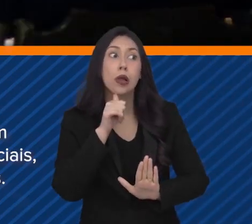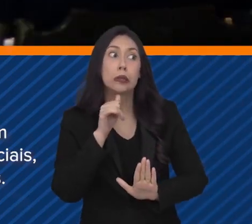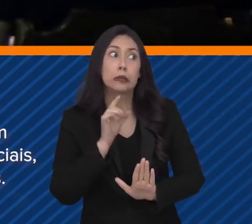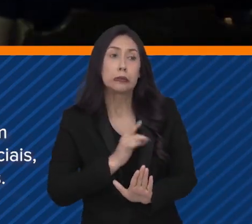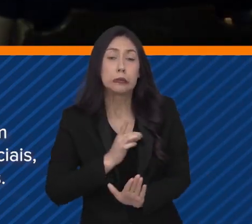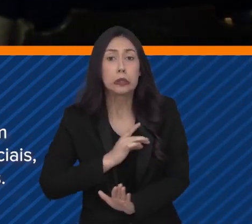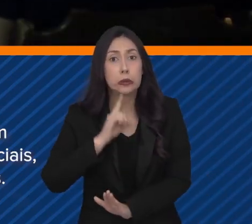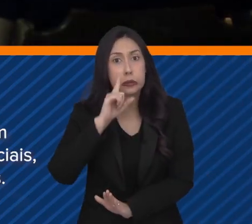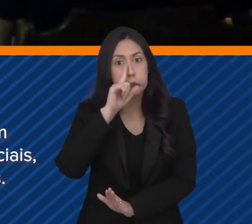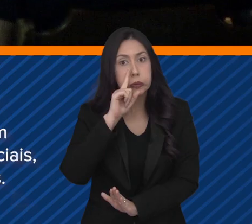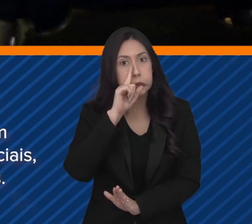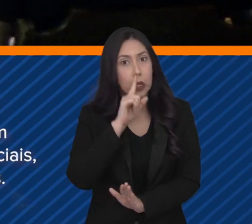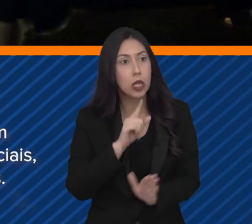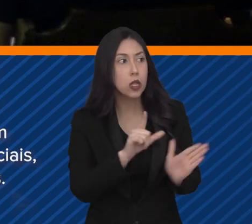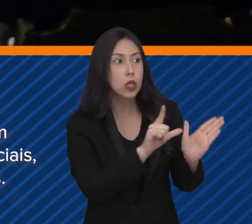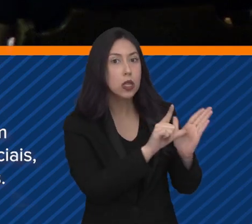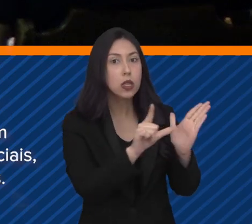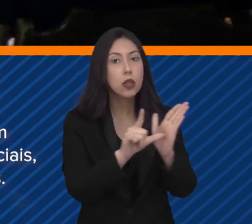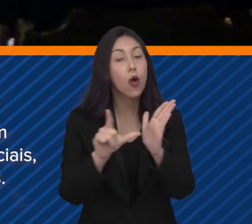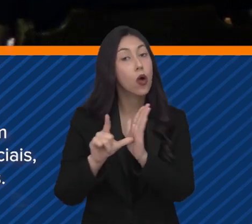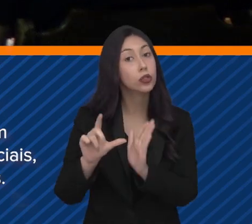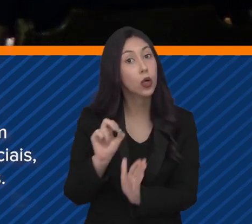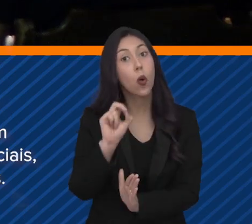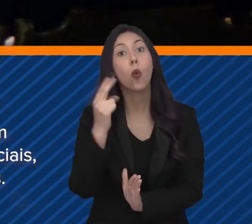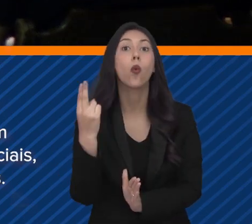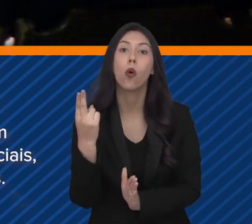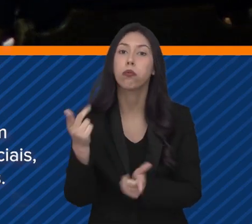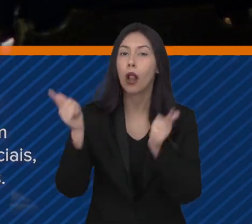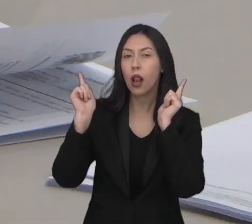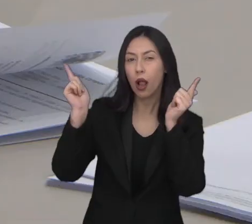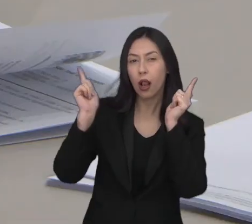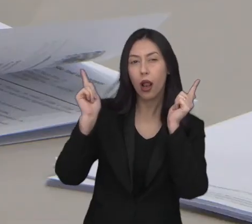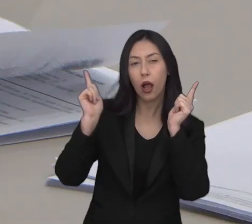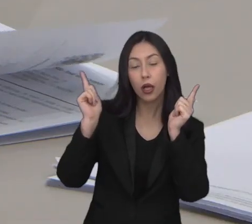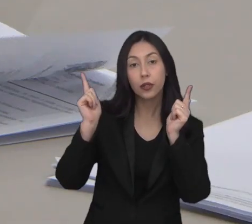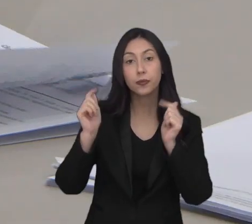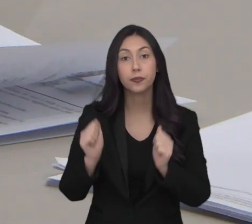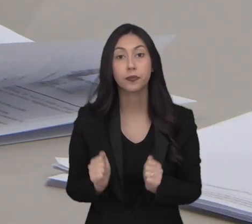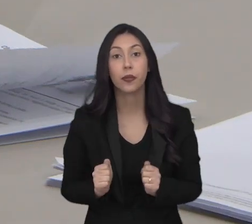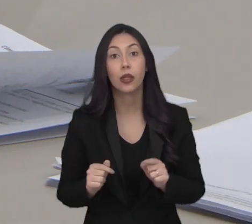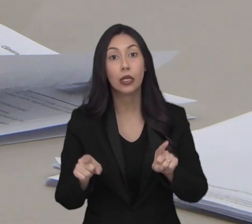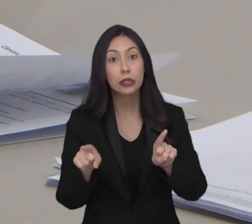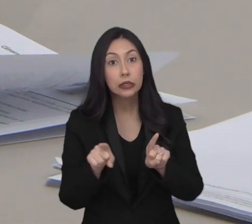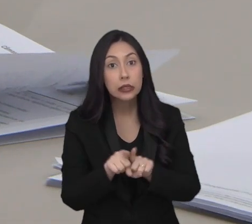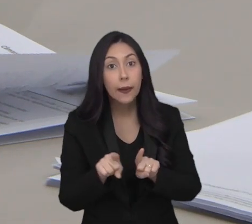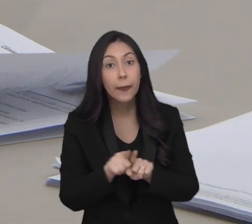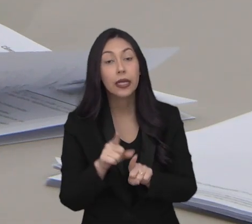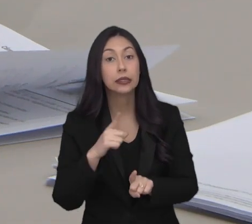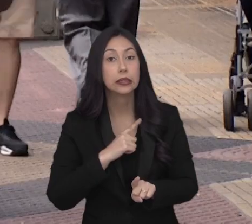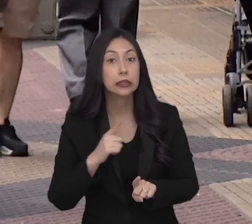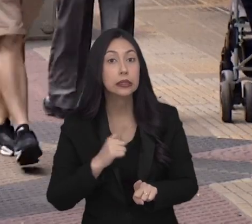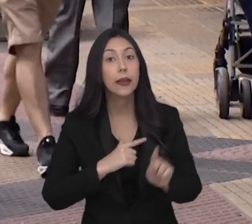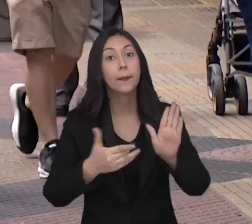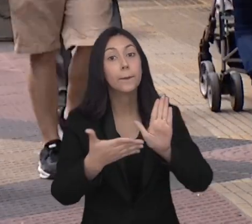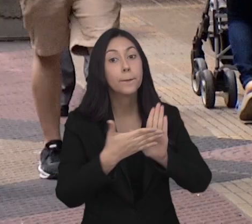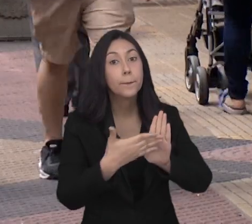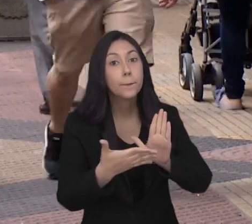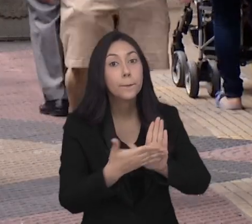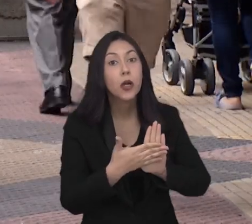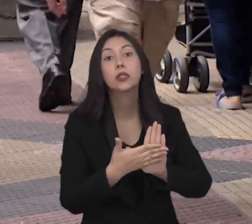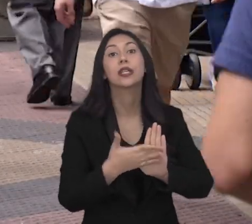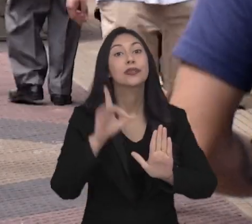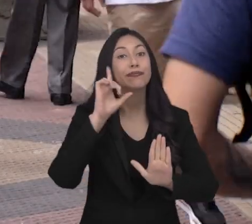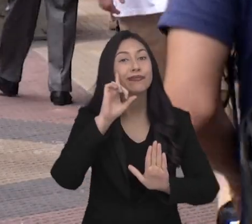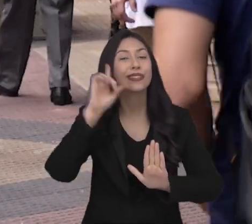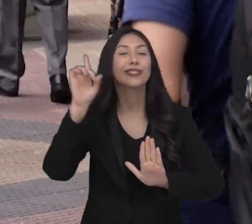de risco em estabelecimentos comerciais ou casas noturnas. A pauta também conta com propostas para a instituição